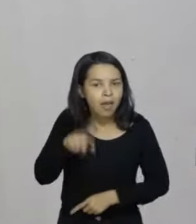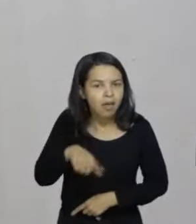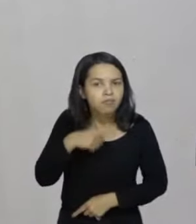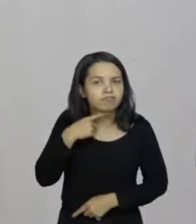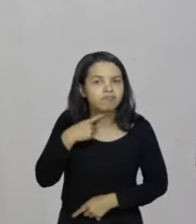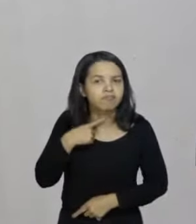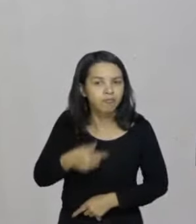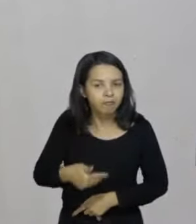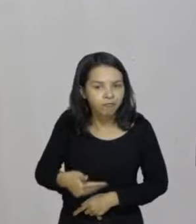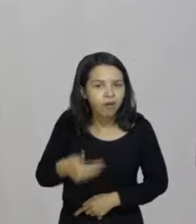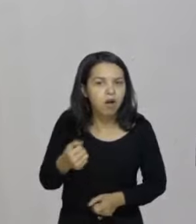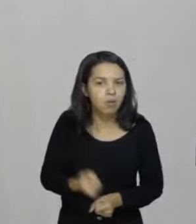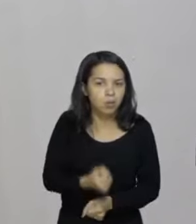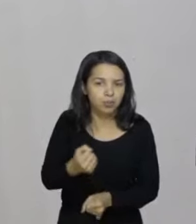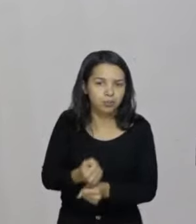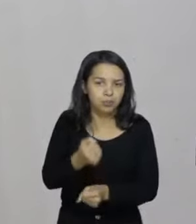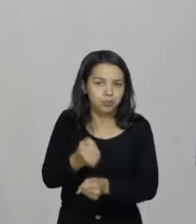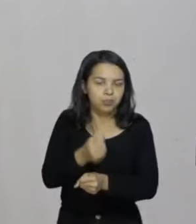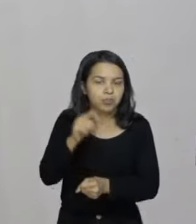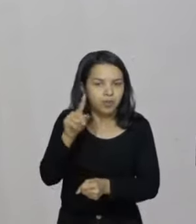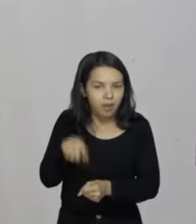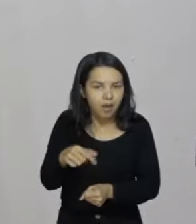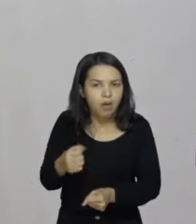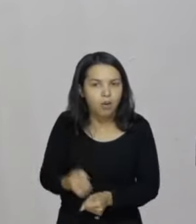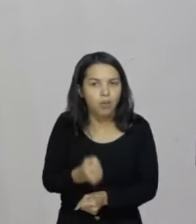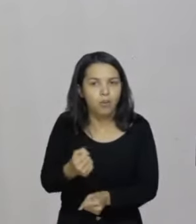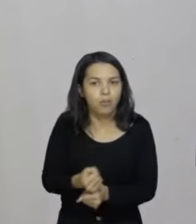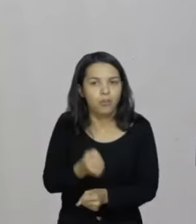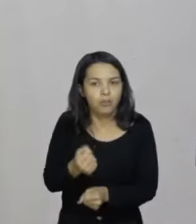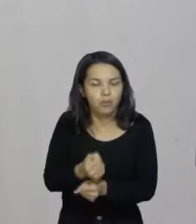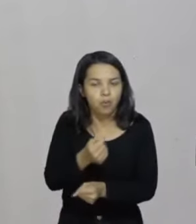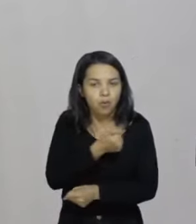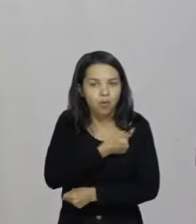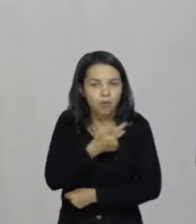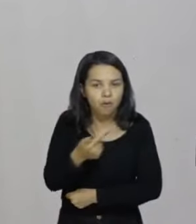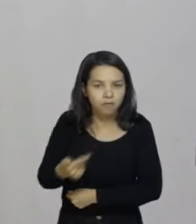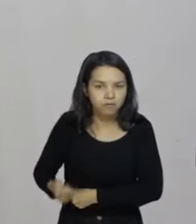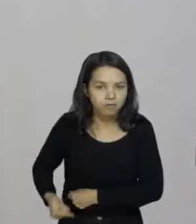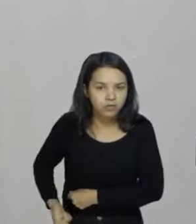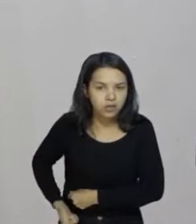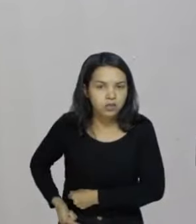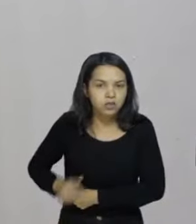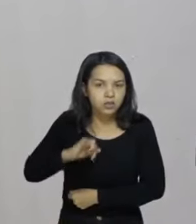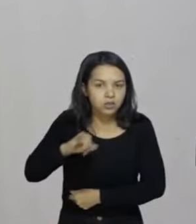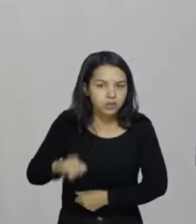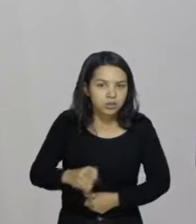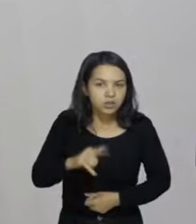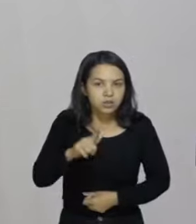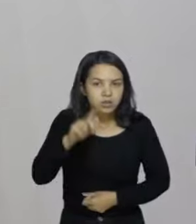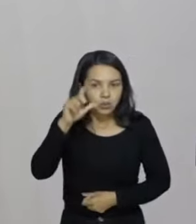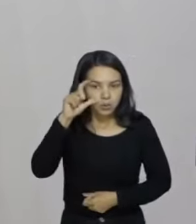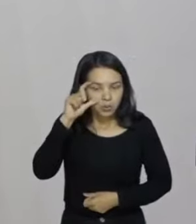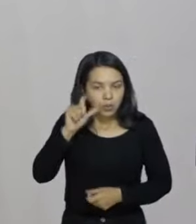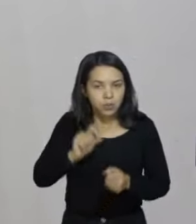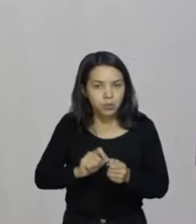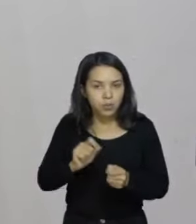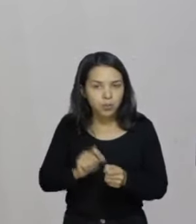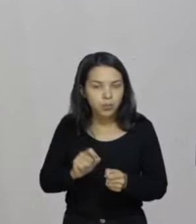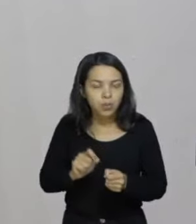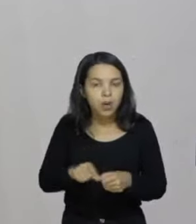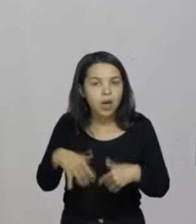a construção é a construção que o governo Jorginho Melo está fazendo então